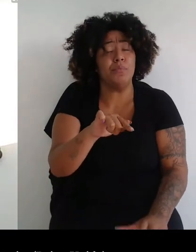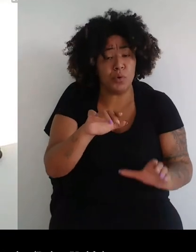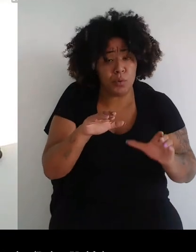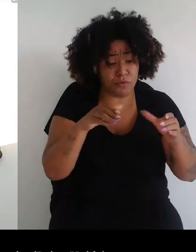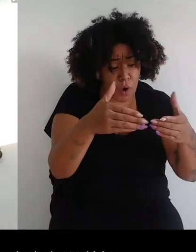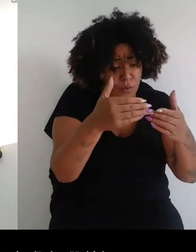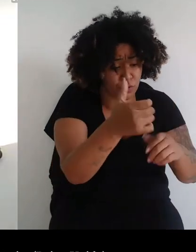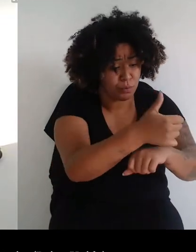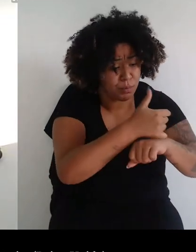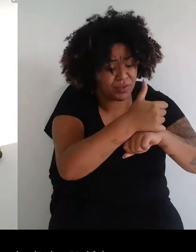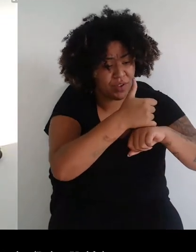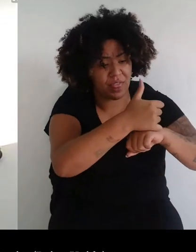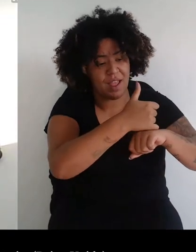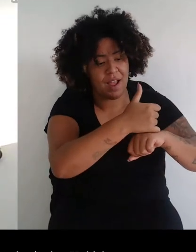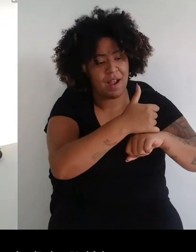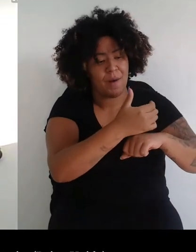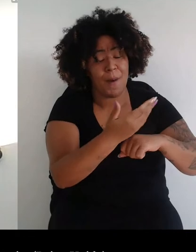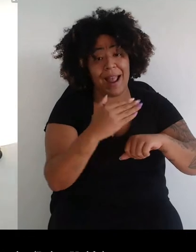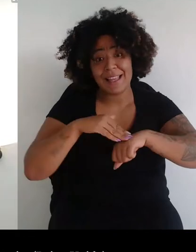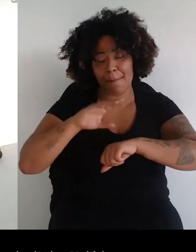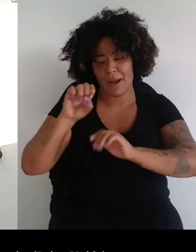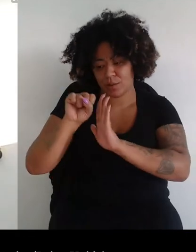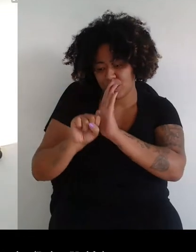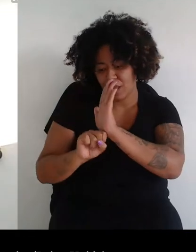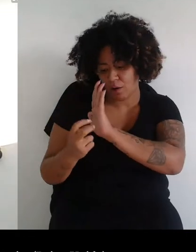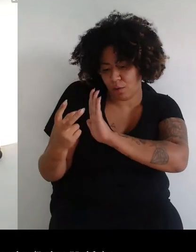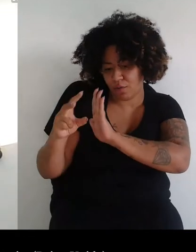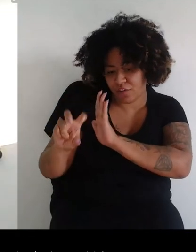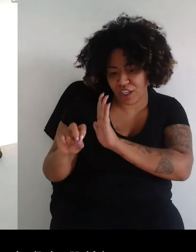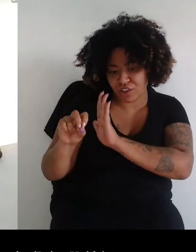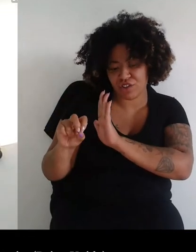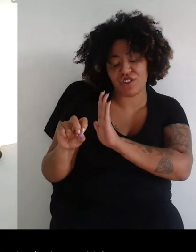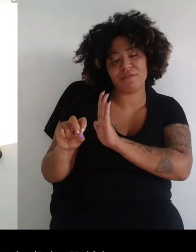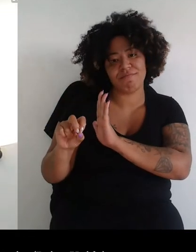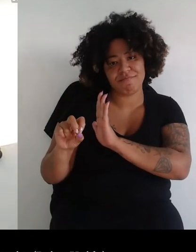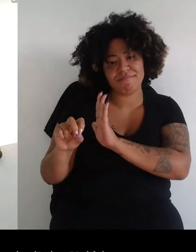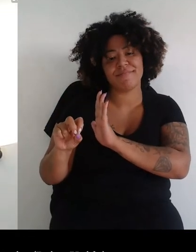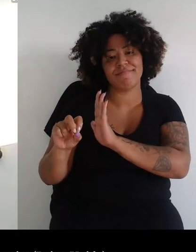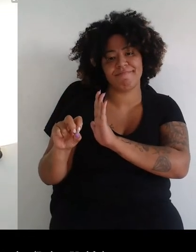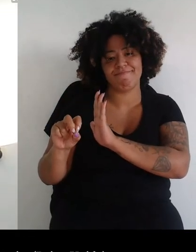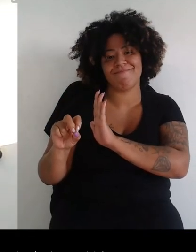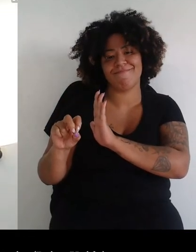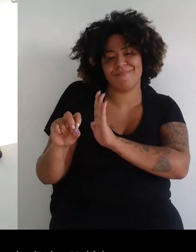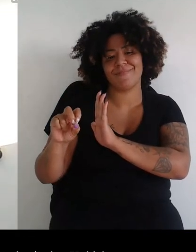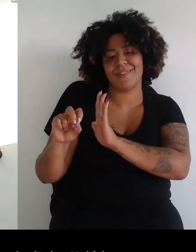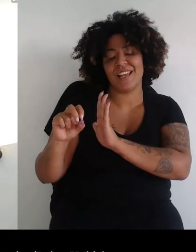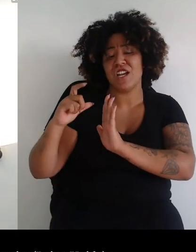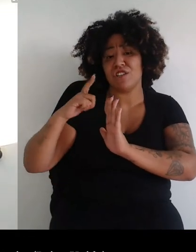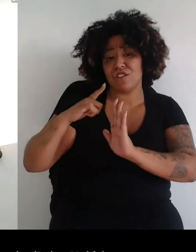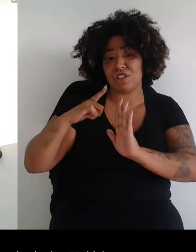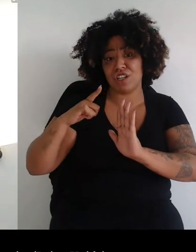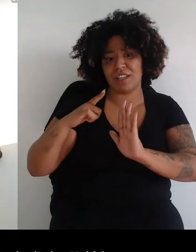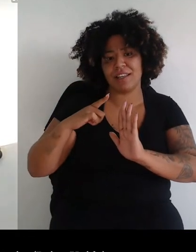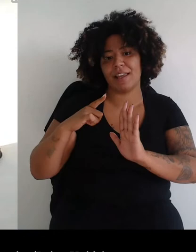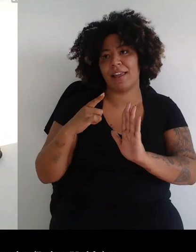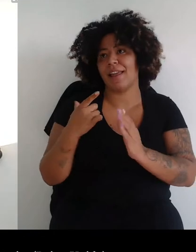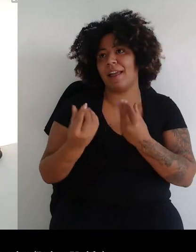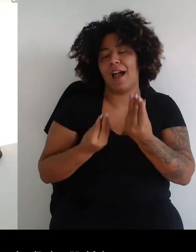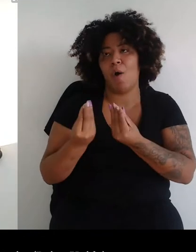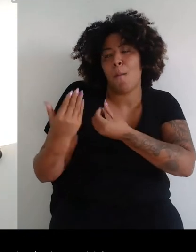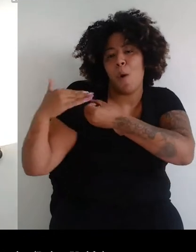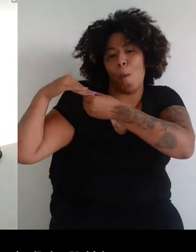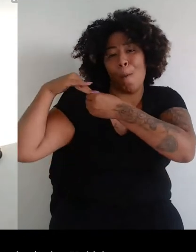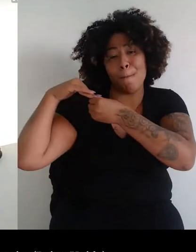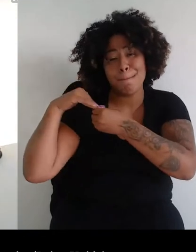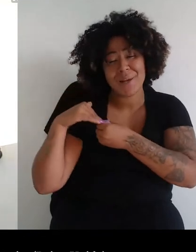meados do século 20 havia uma cama enorme de eufemismos que se podiam